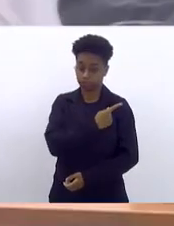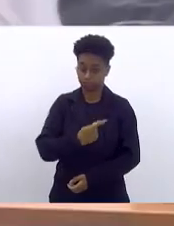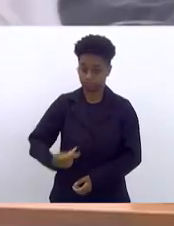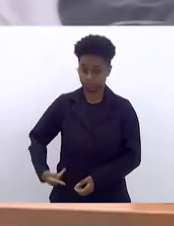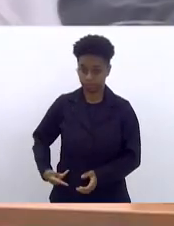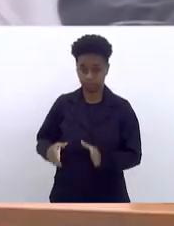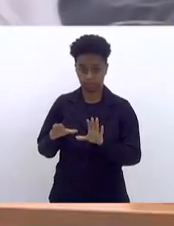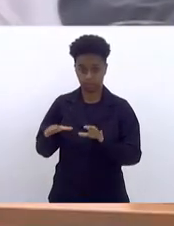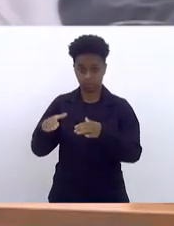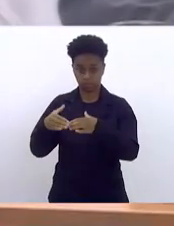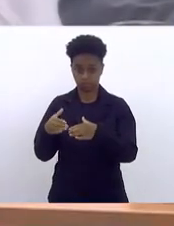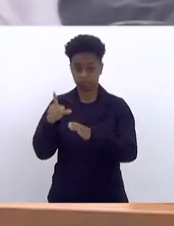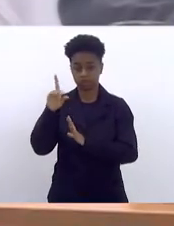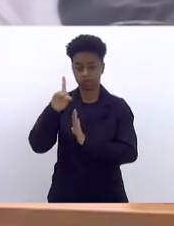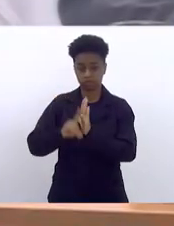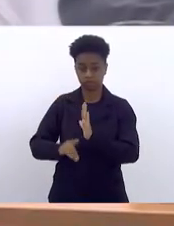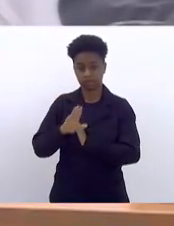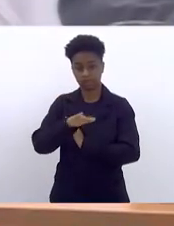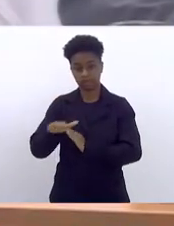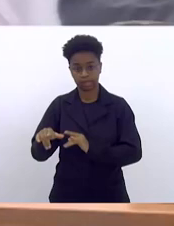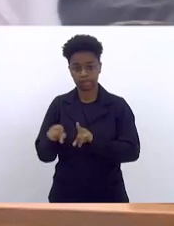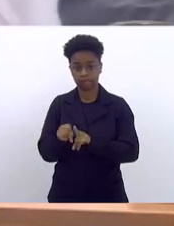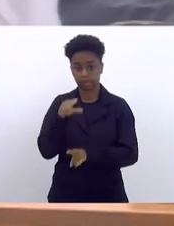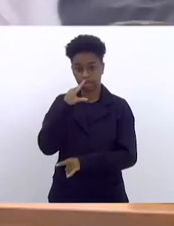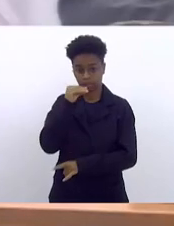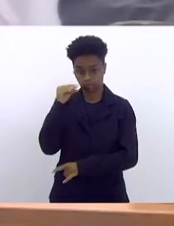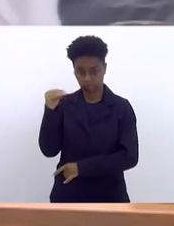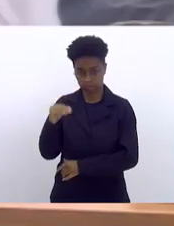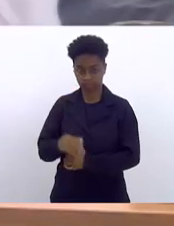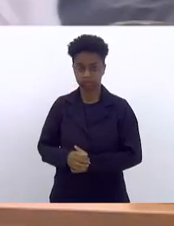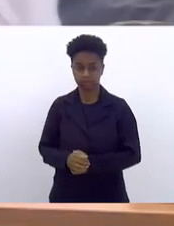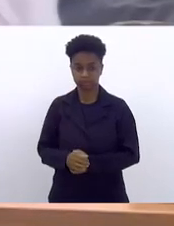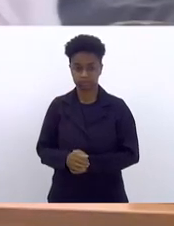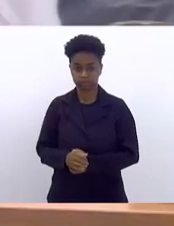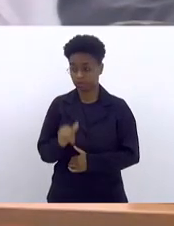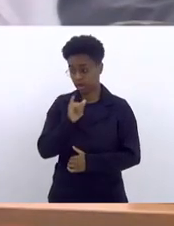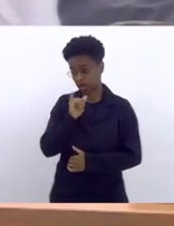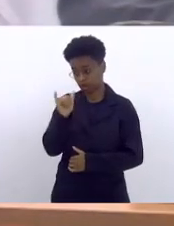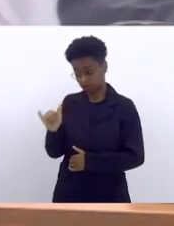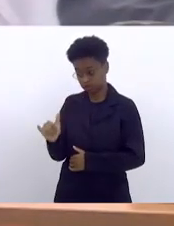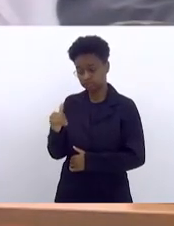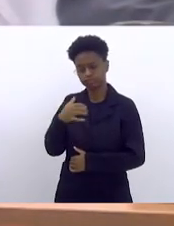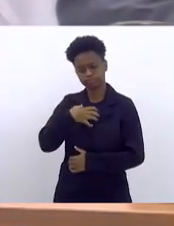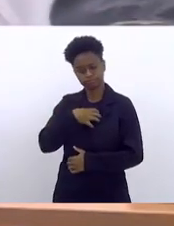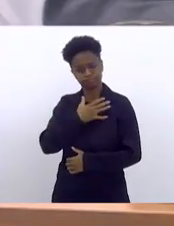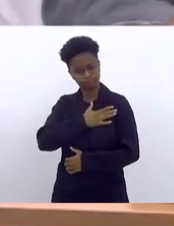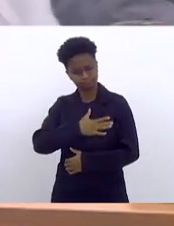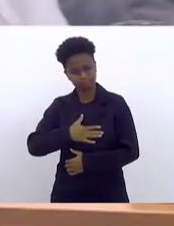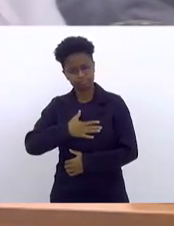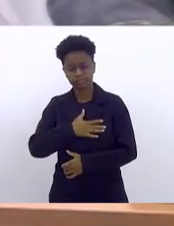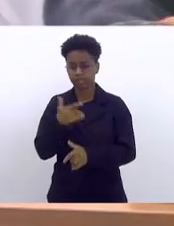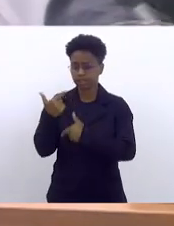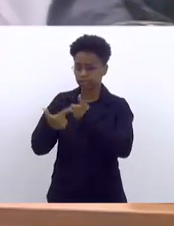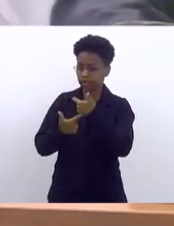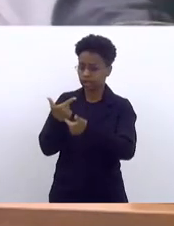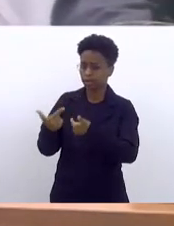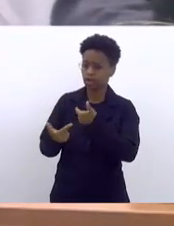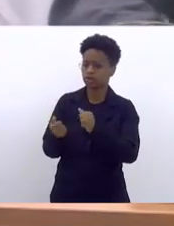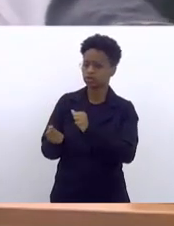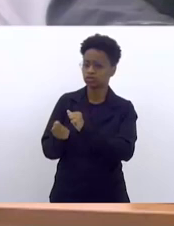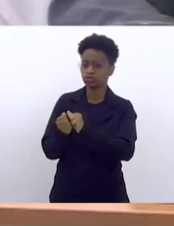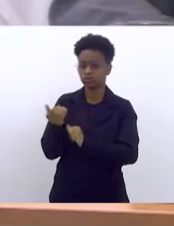comissão dos direitos da criança e do adolescente dizer a ele da minha satisfação em trabalhar com ele